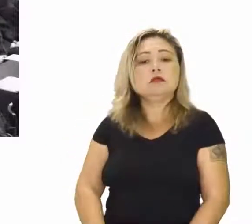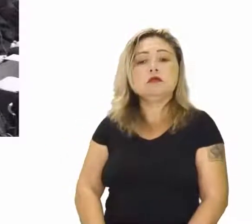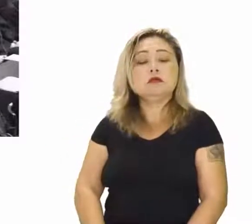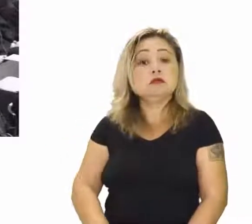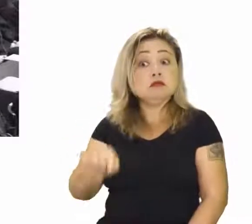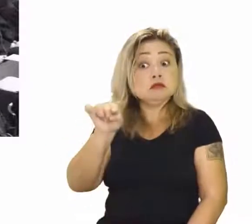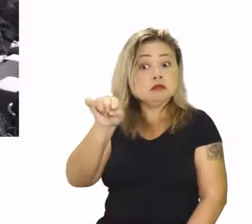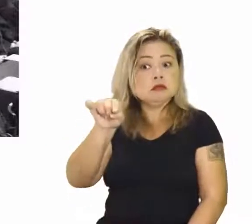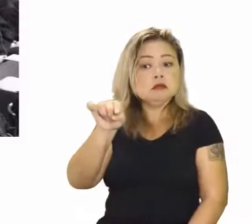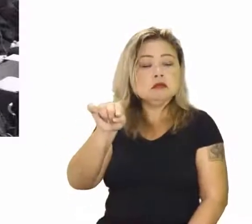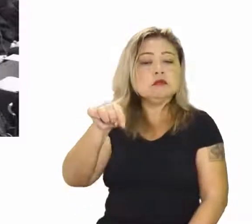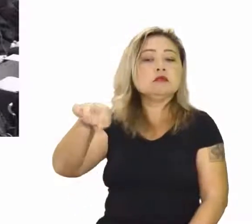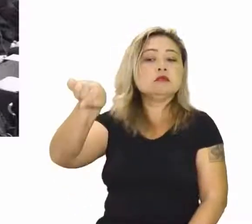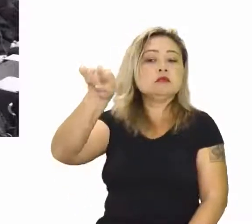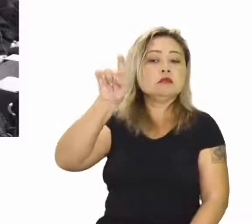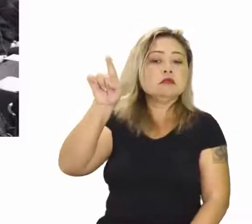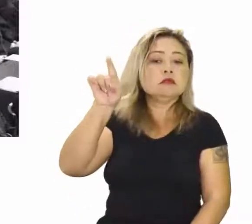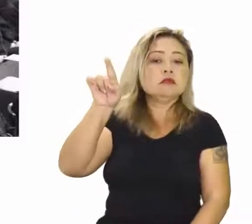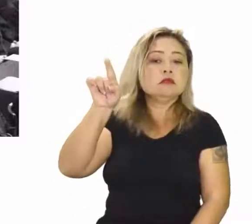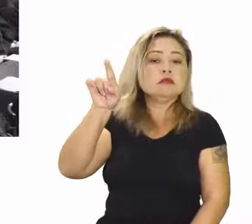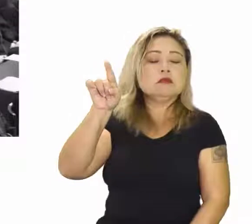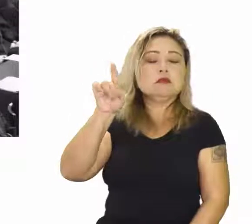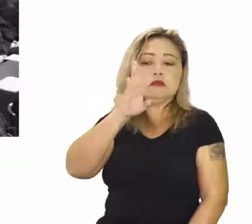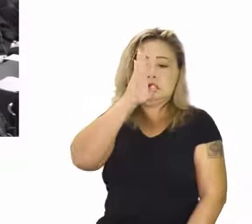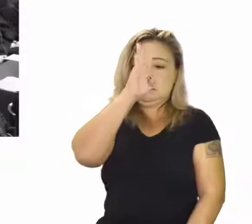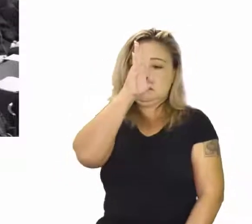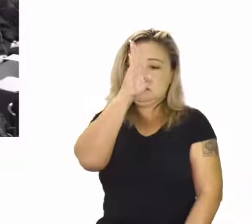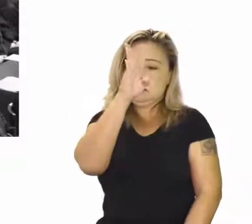que eles ainda estavam leais.